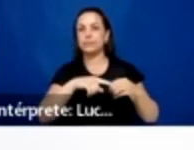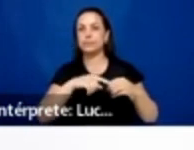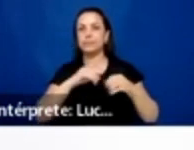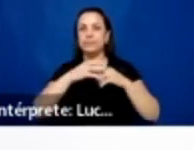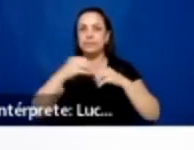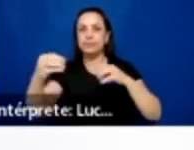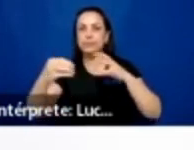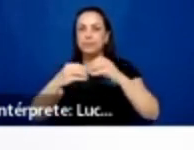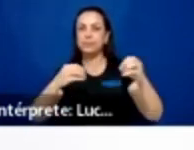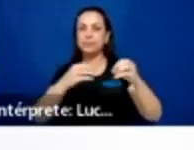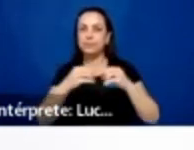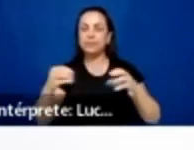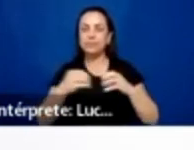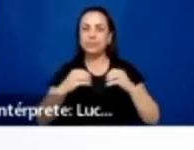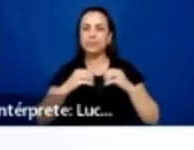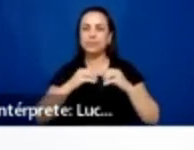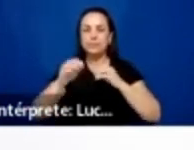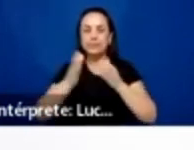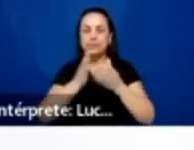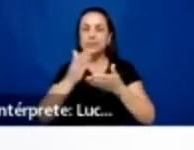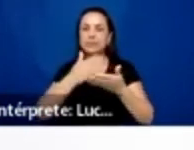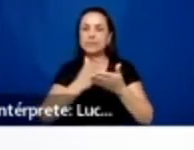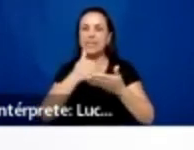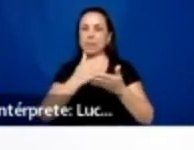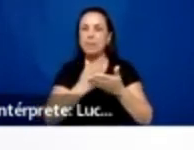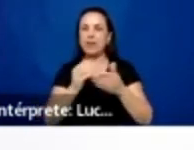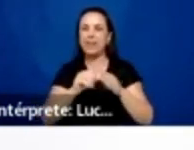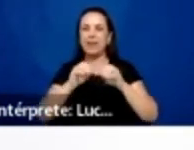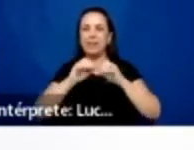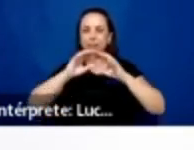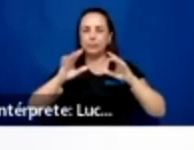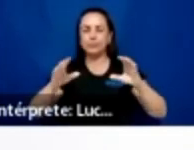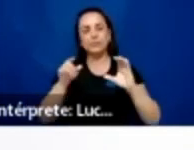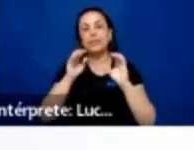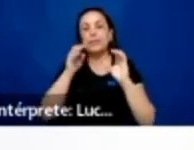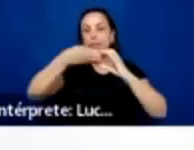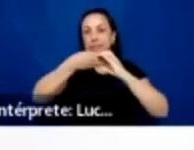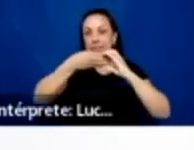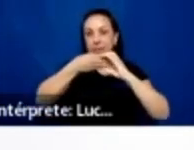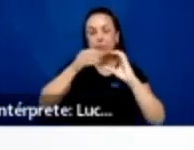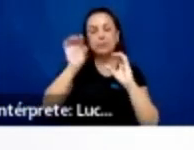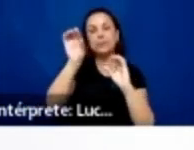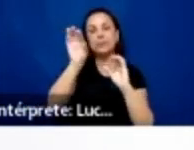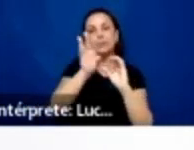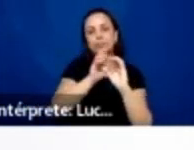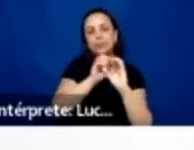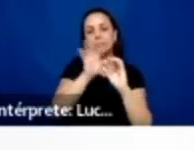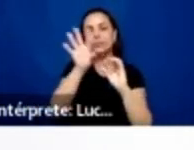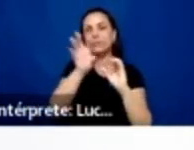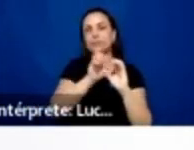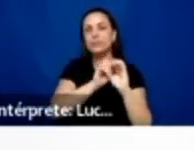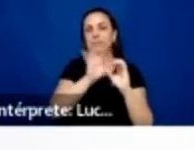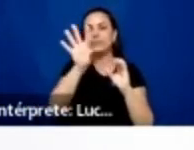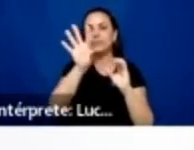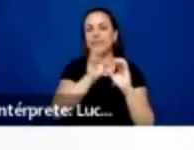Ela não está entrando aqui. Essa água leve, ela penetra na célula. Olha lá. É isso que acontece.